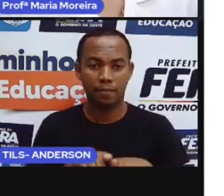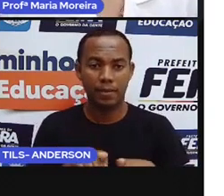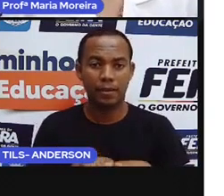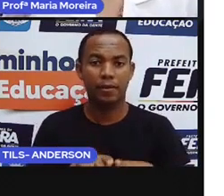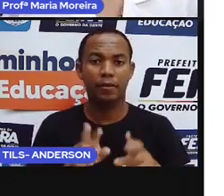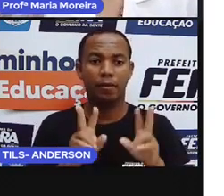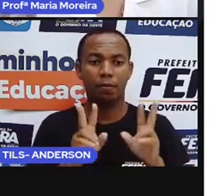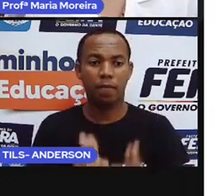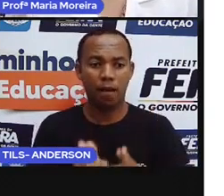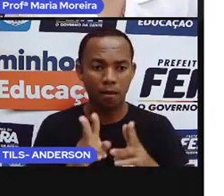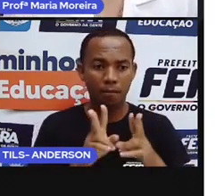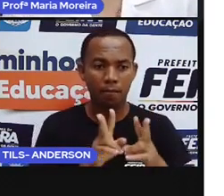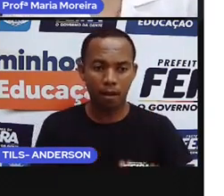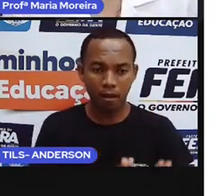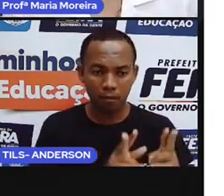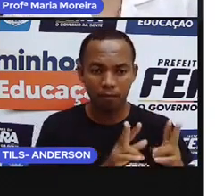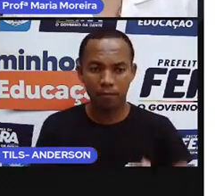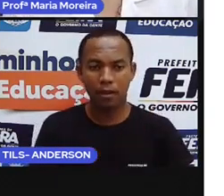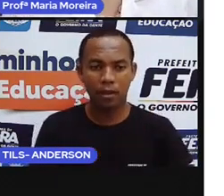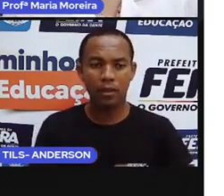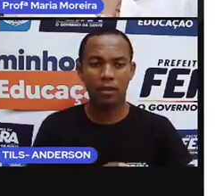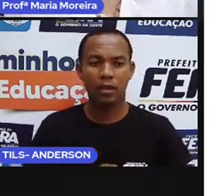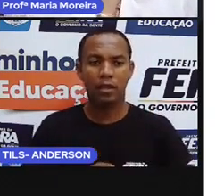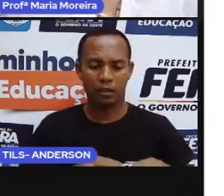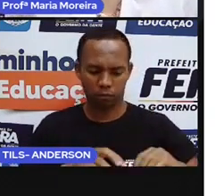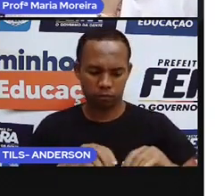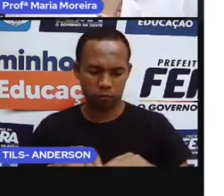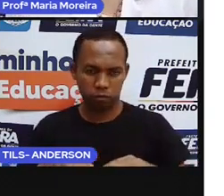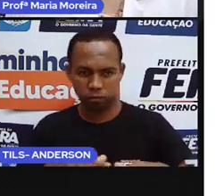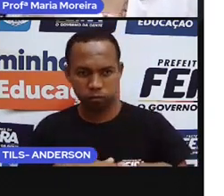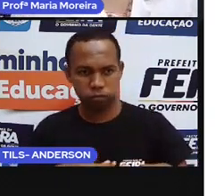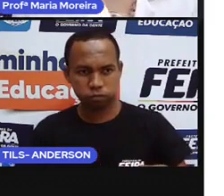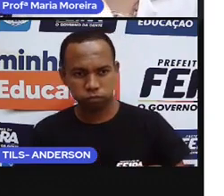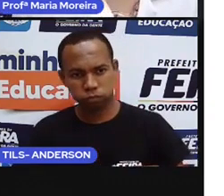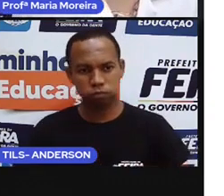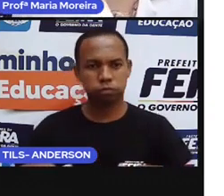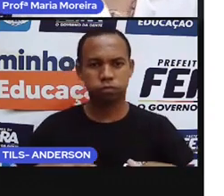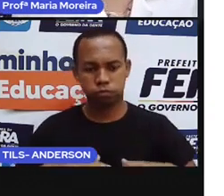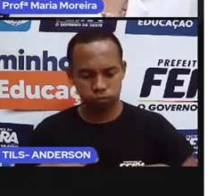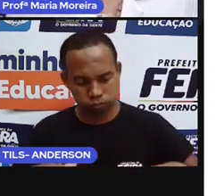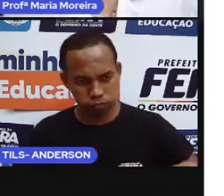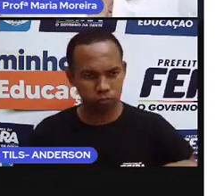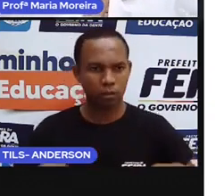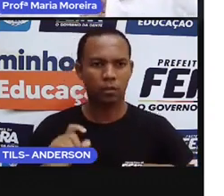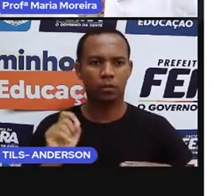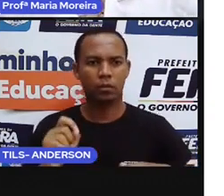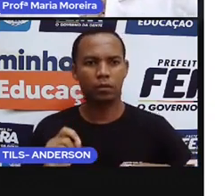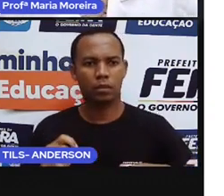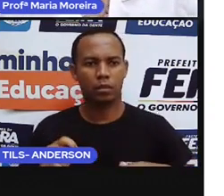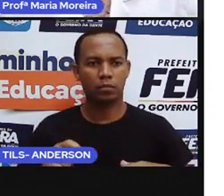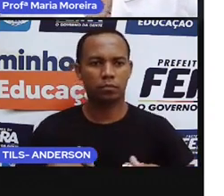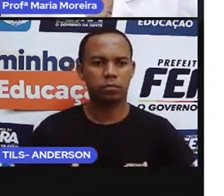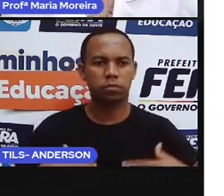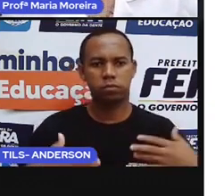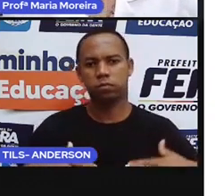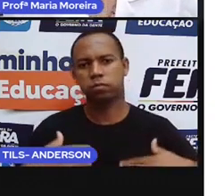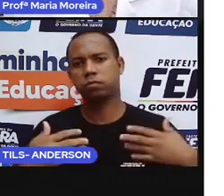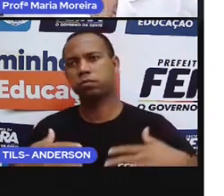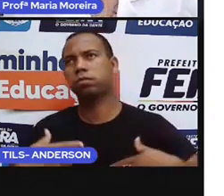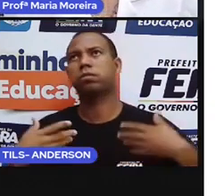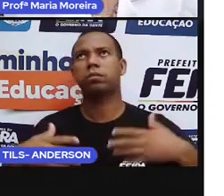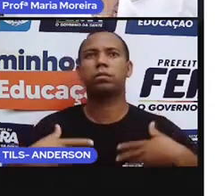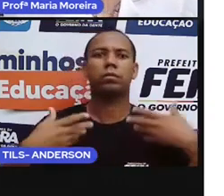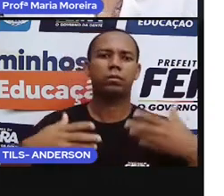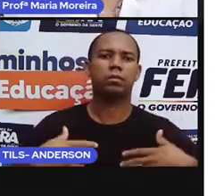marcação resulta da vibração do solo, né? E serve para ordenar e animar os movimentos das danças